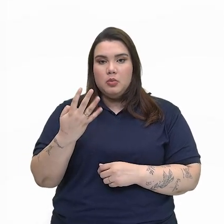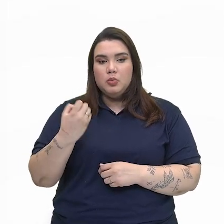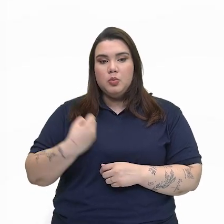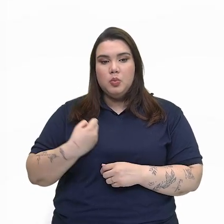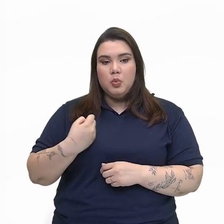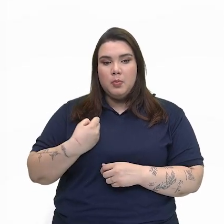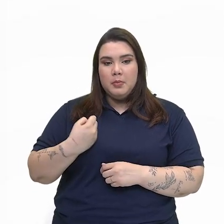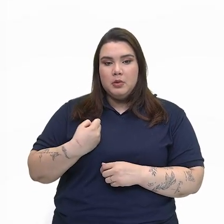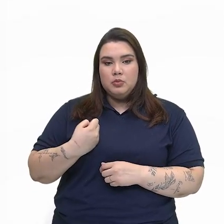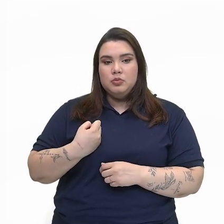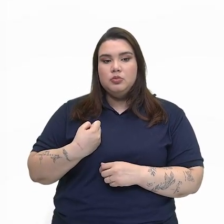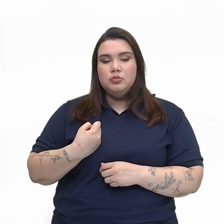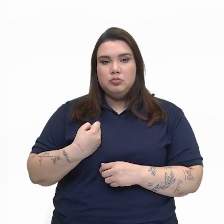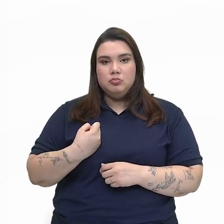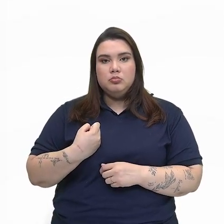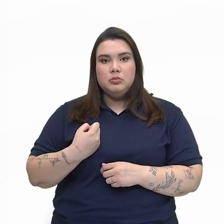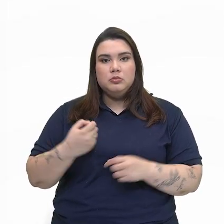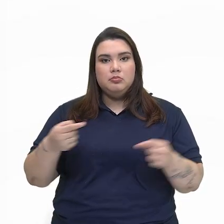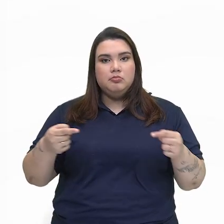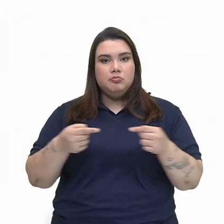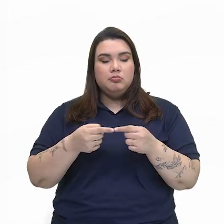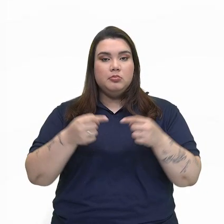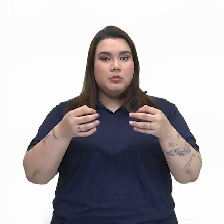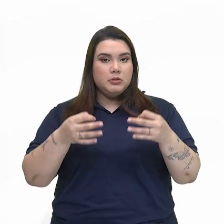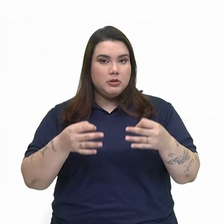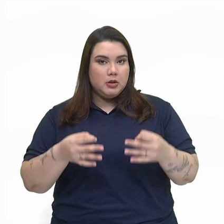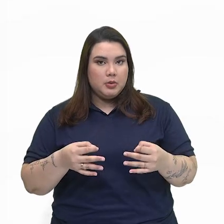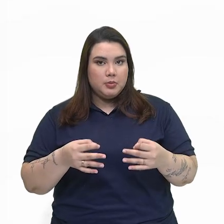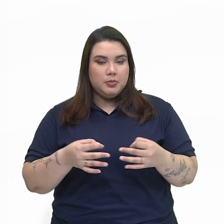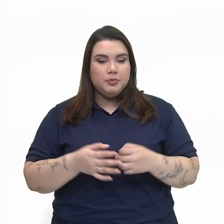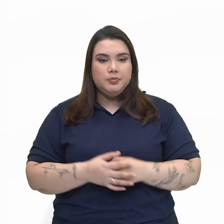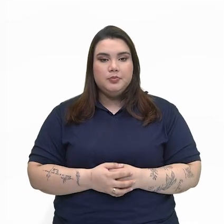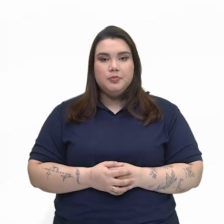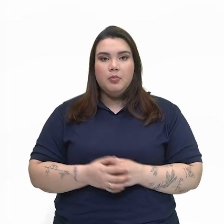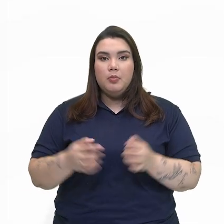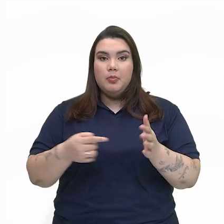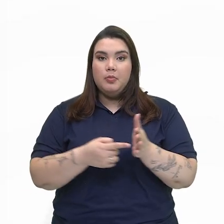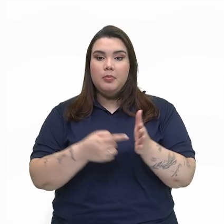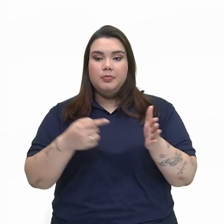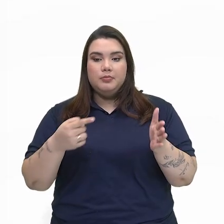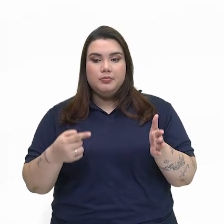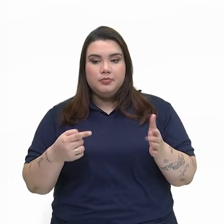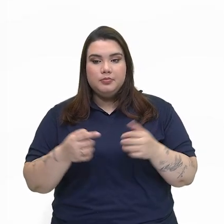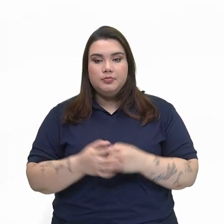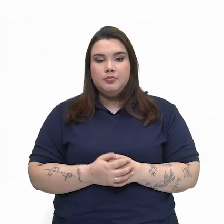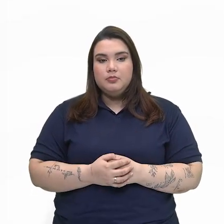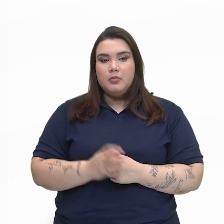algarismos significativos. Olha aqui. Primeiro,